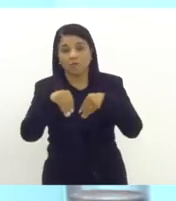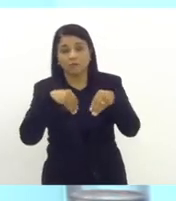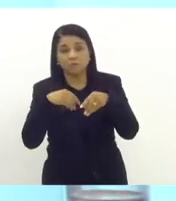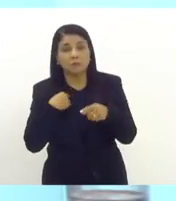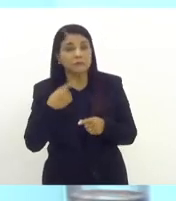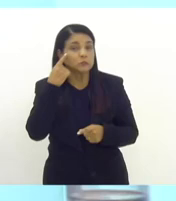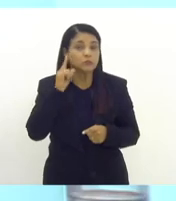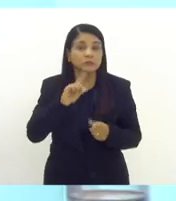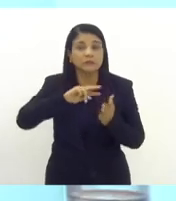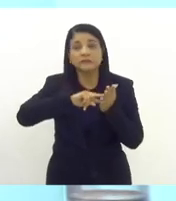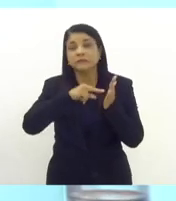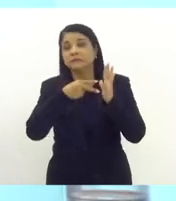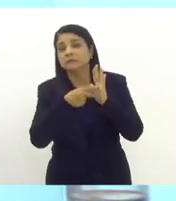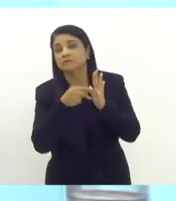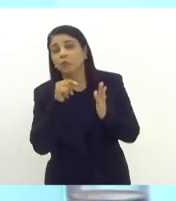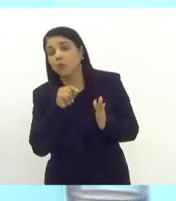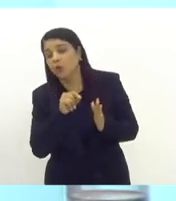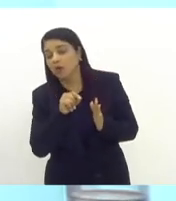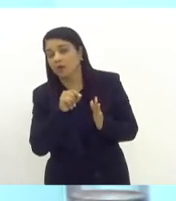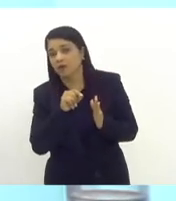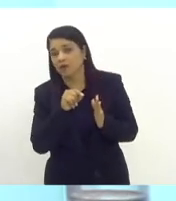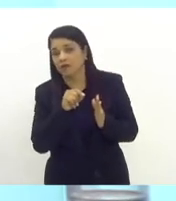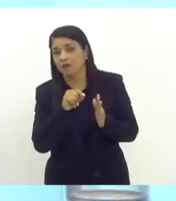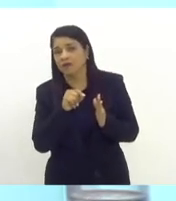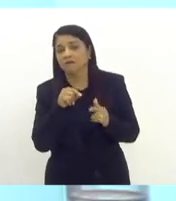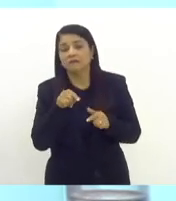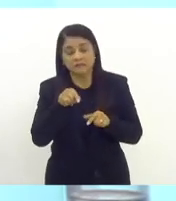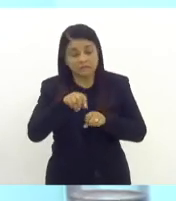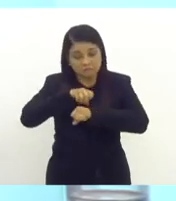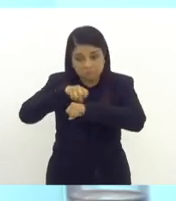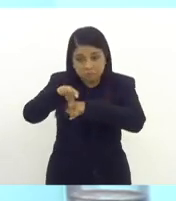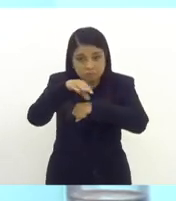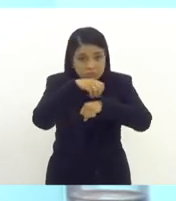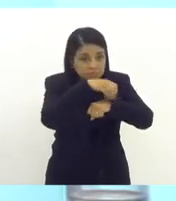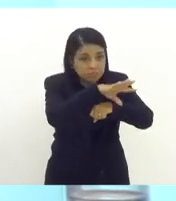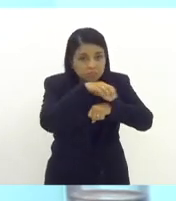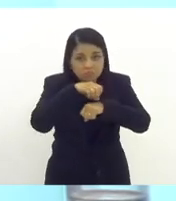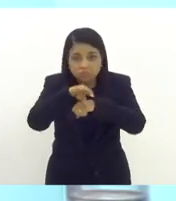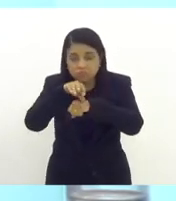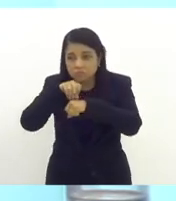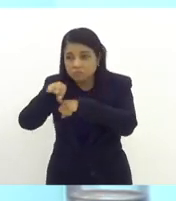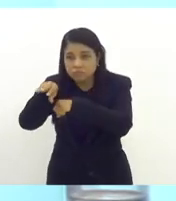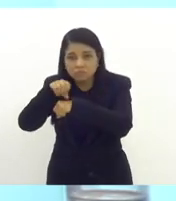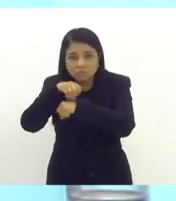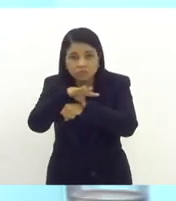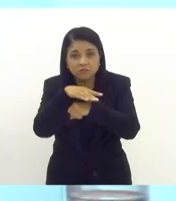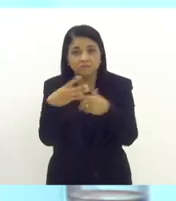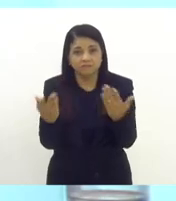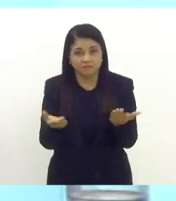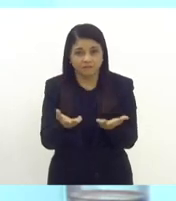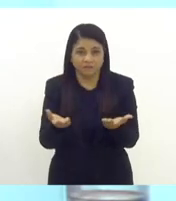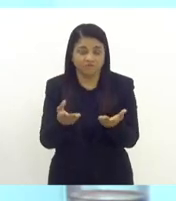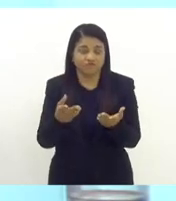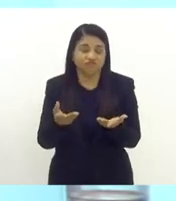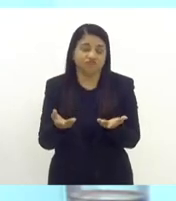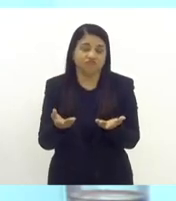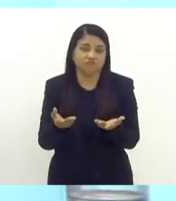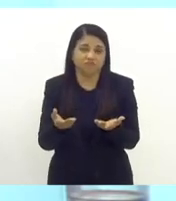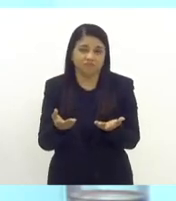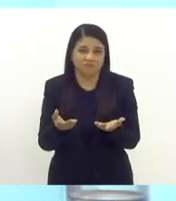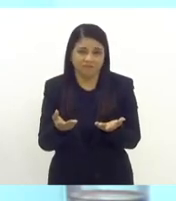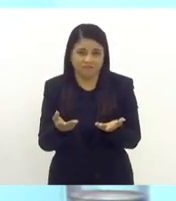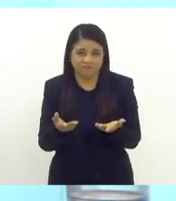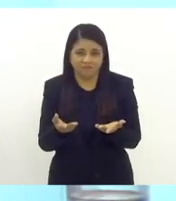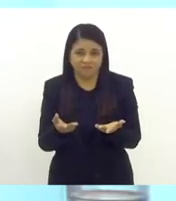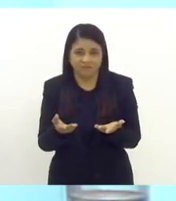sabia o que que é até porque vocês daqui vão transmitir para outras pessoas que não estiveram aqui tiveram presentes